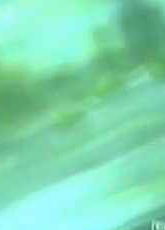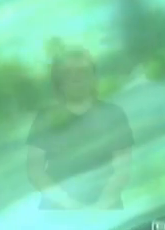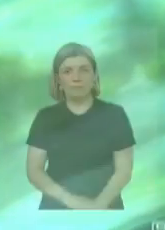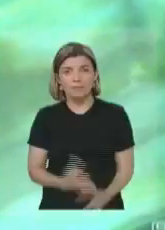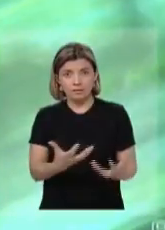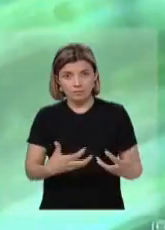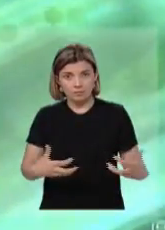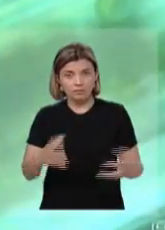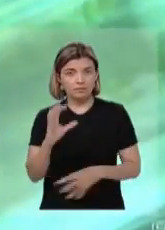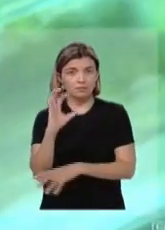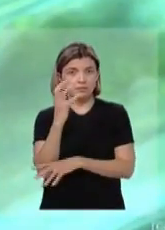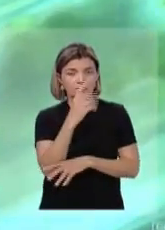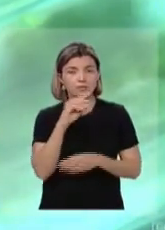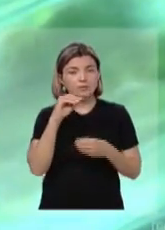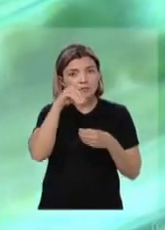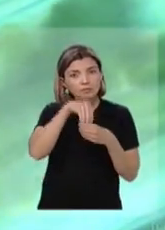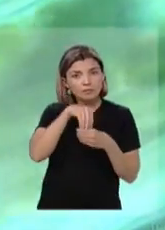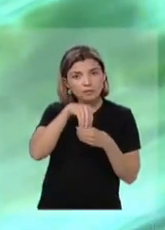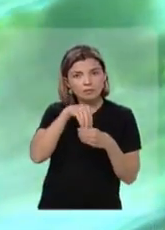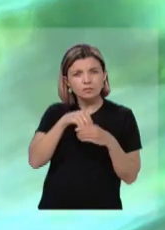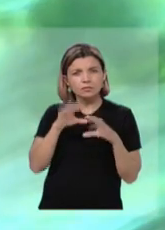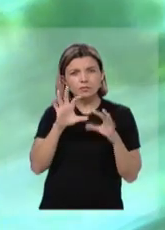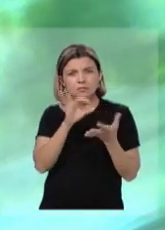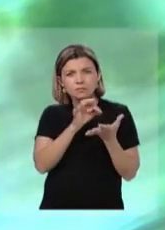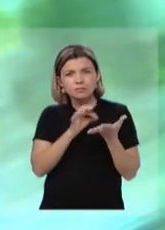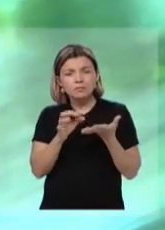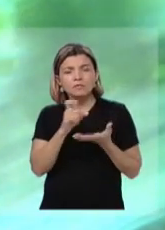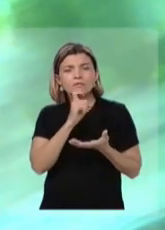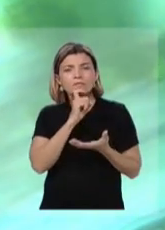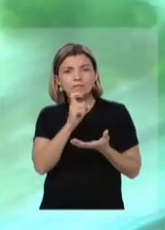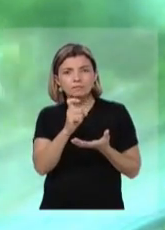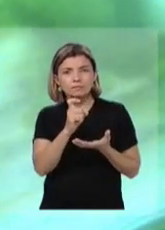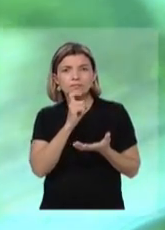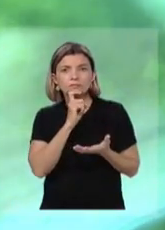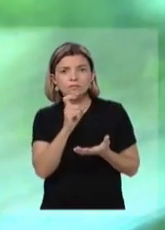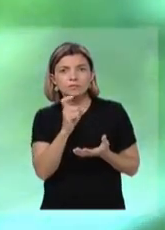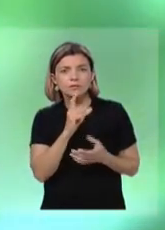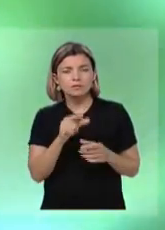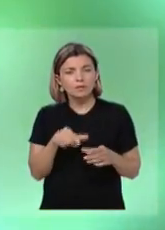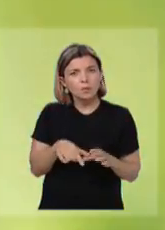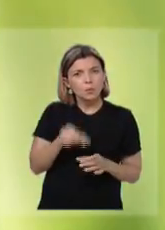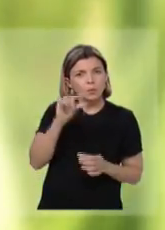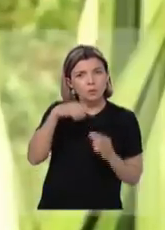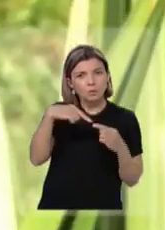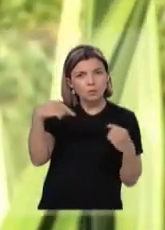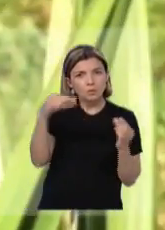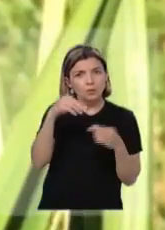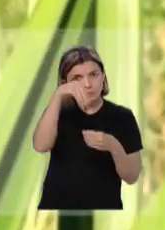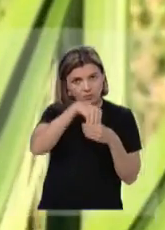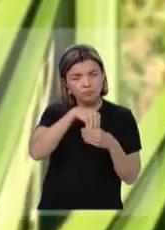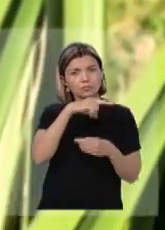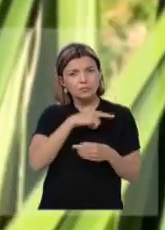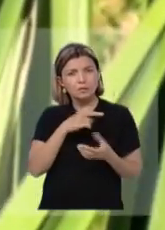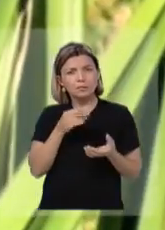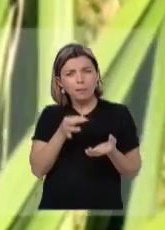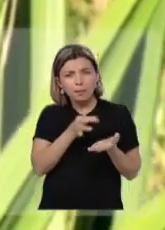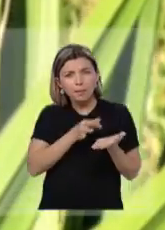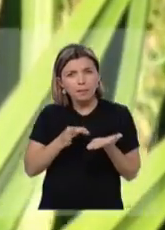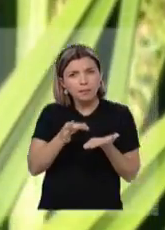Nas plantas, os cloroplastos estão presentes nas partes verdes, caules jovens e folhas